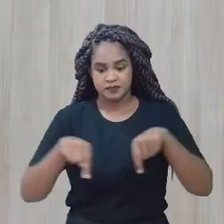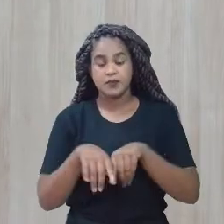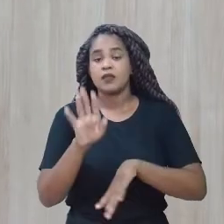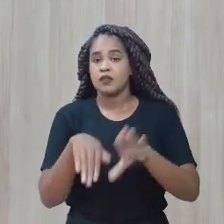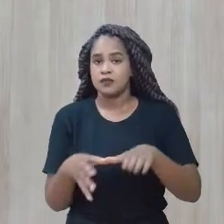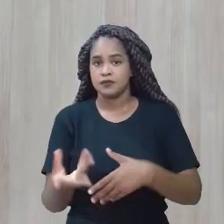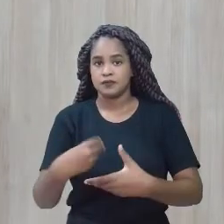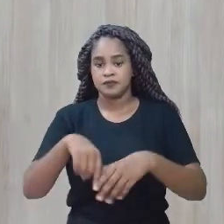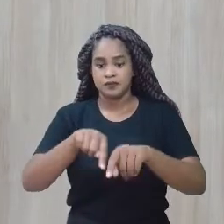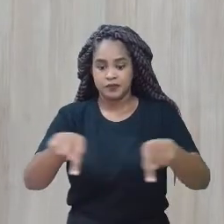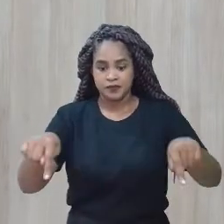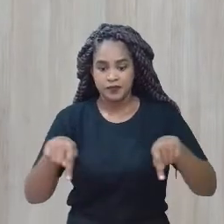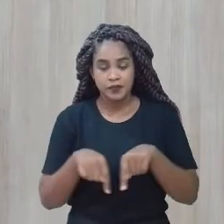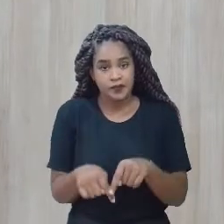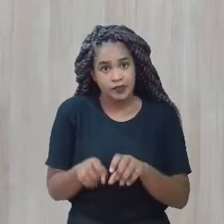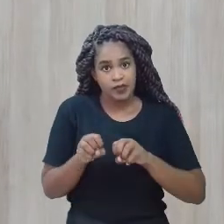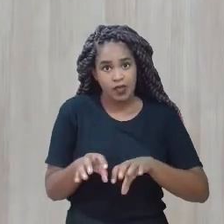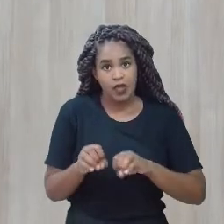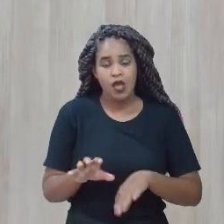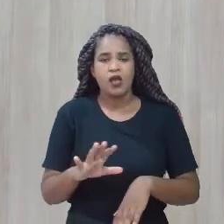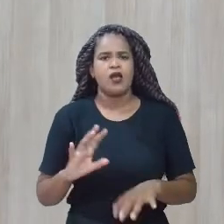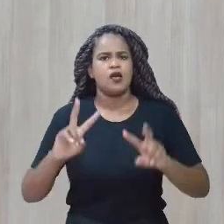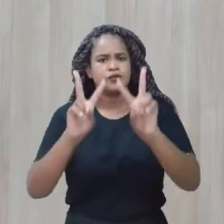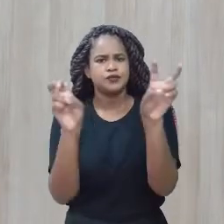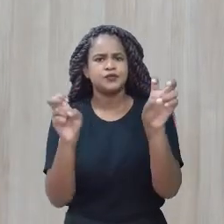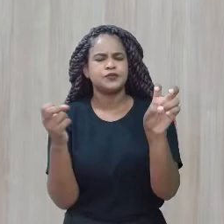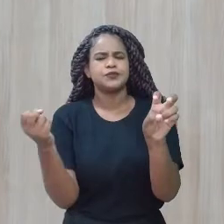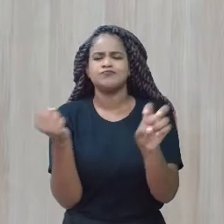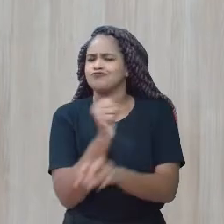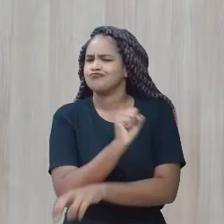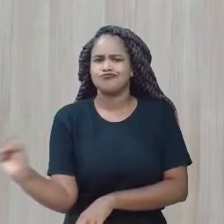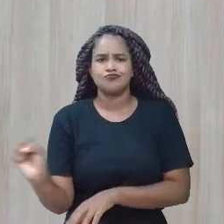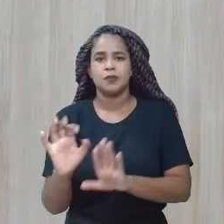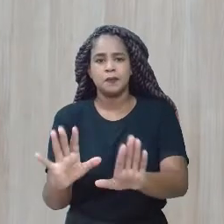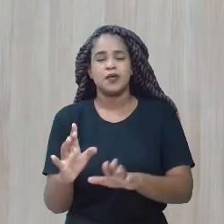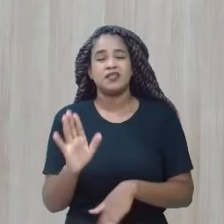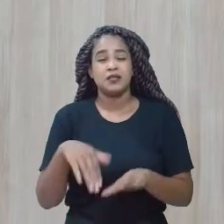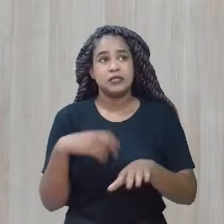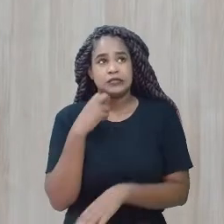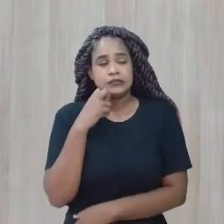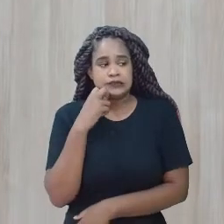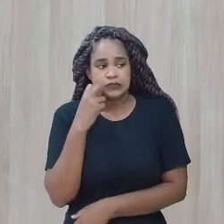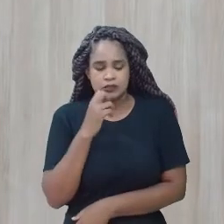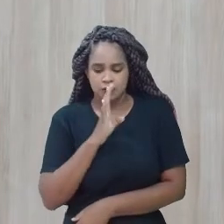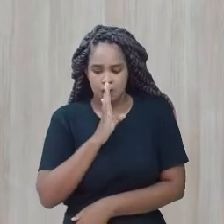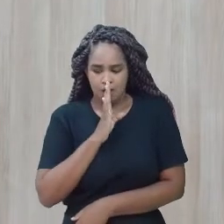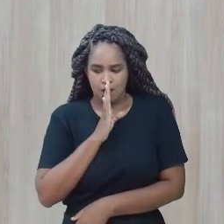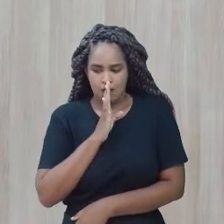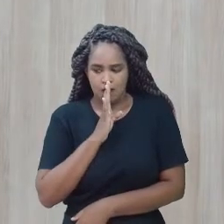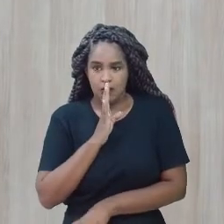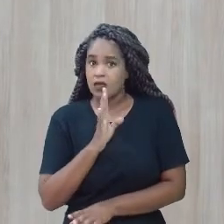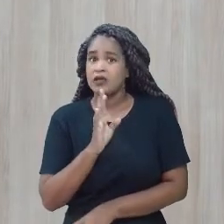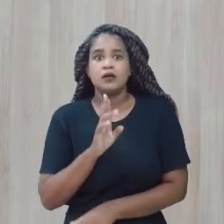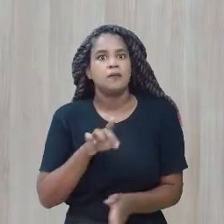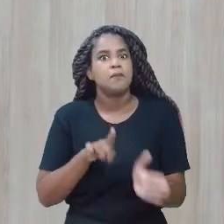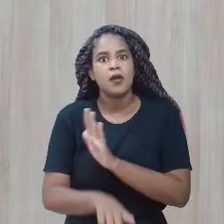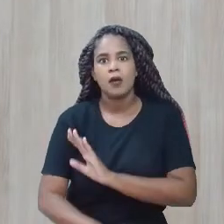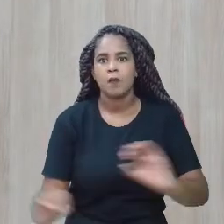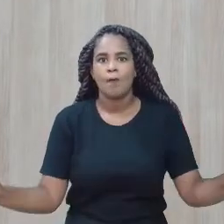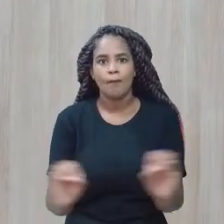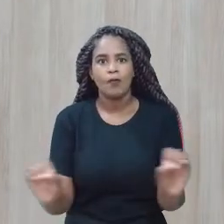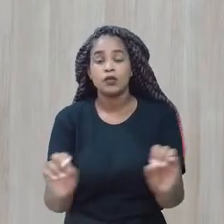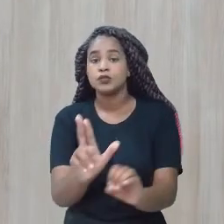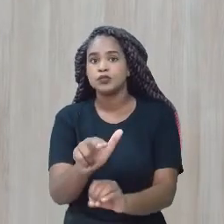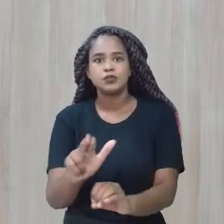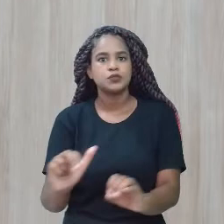sala de aula, o assunto é massa, mas aí por timidez ficamos lá calados, nunca perguntamos para a